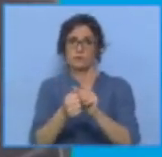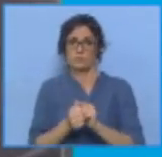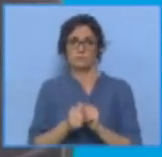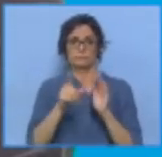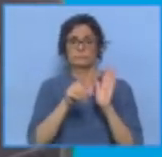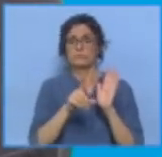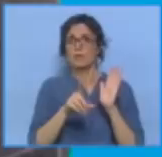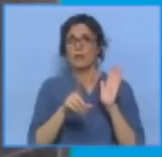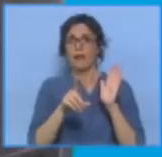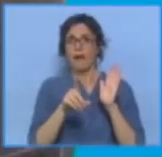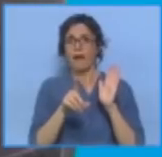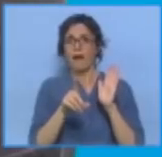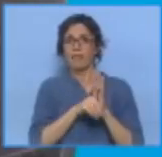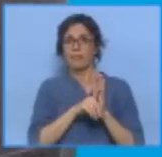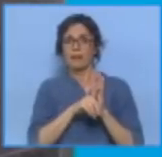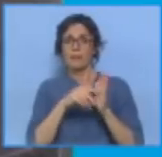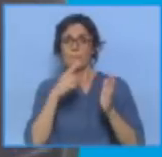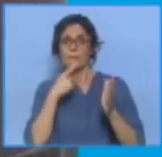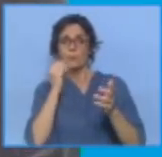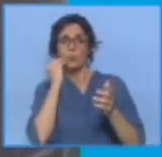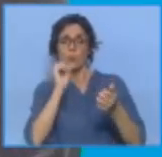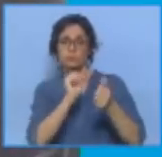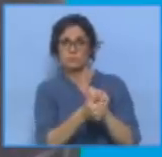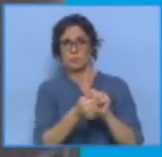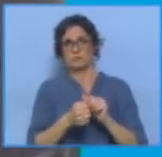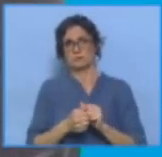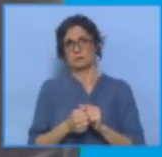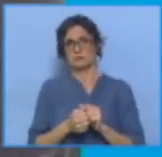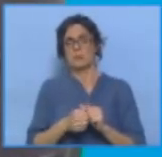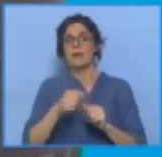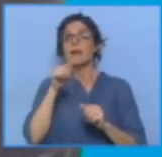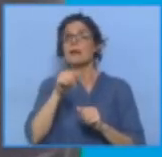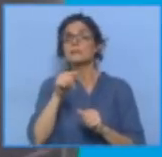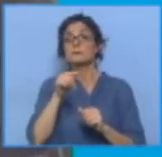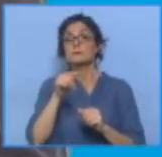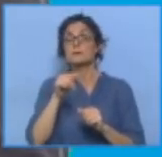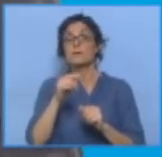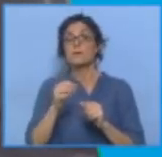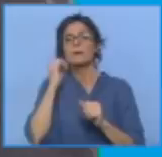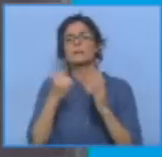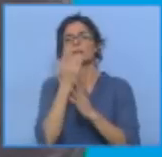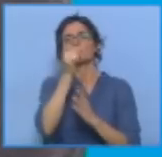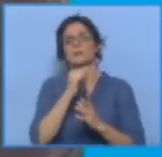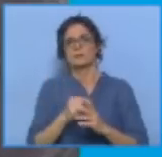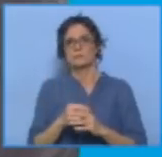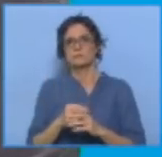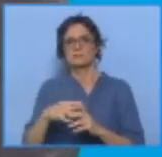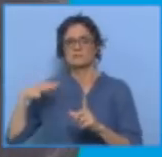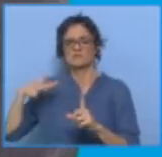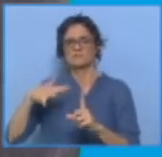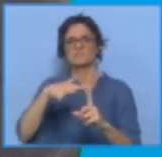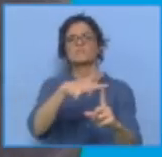leis. E isso causa perseguição, muitas vezes, causa perseguição, não é? Olha, e até,